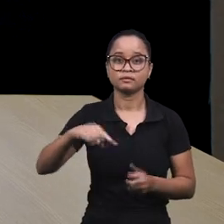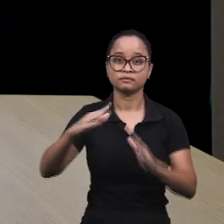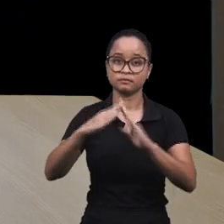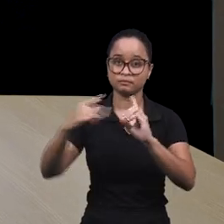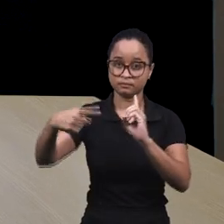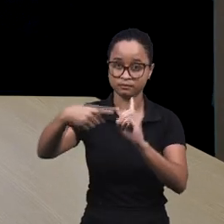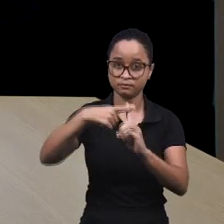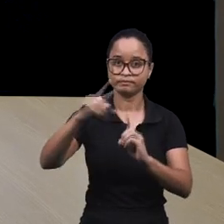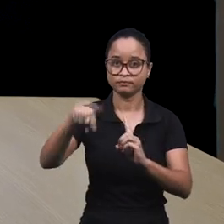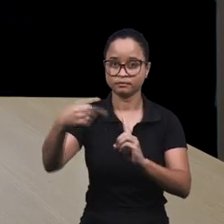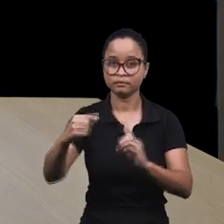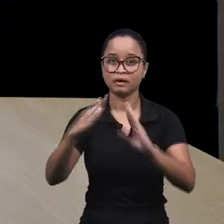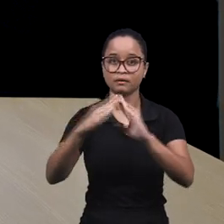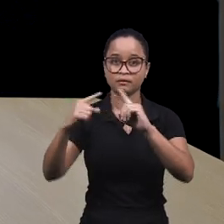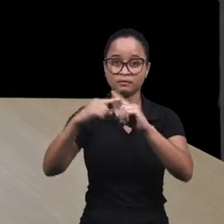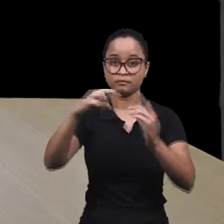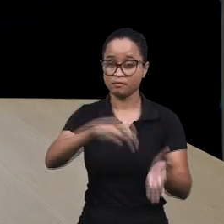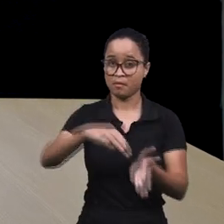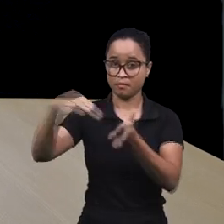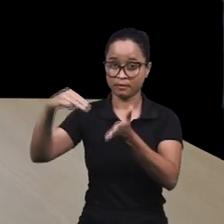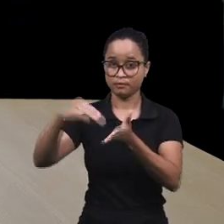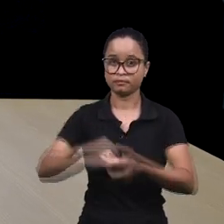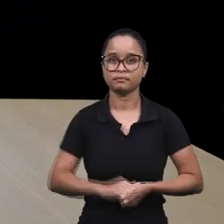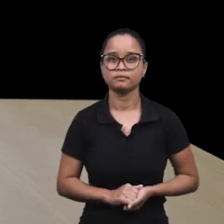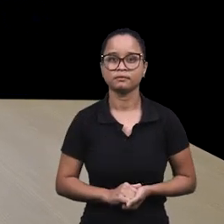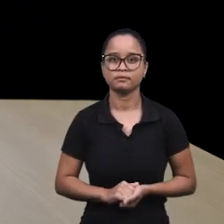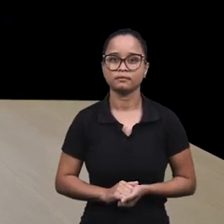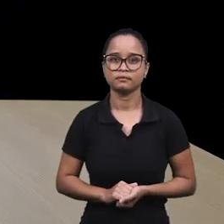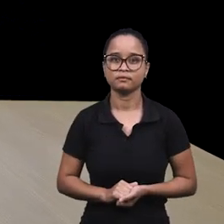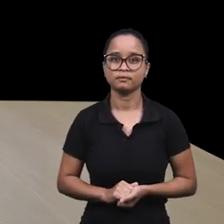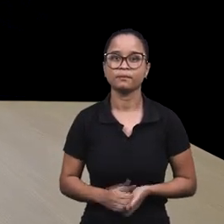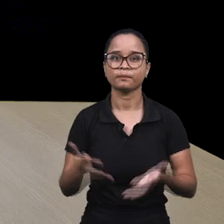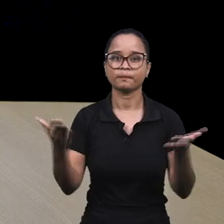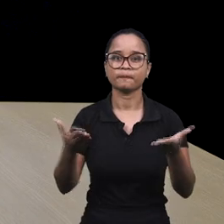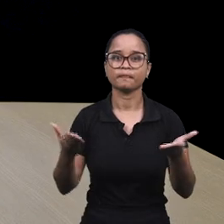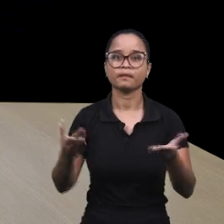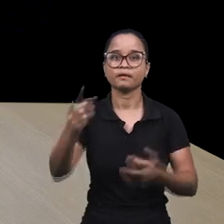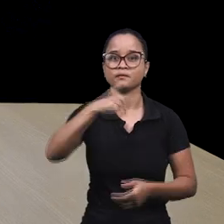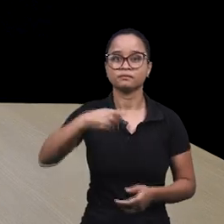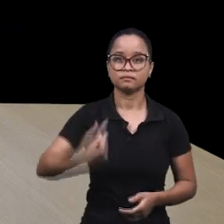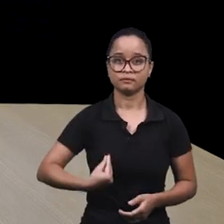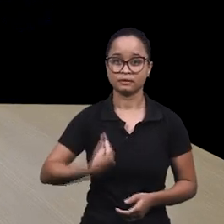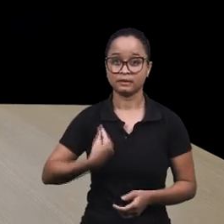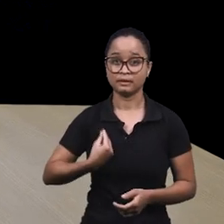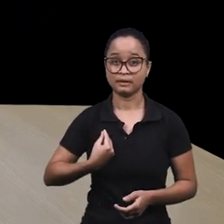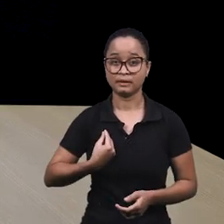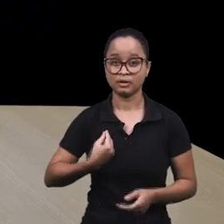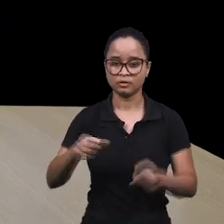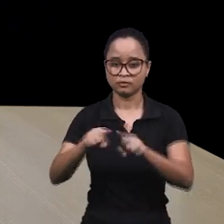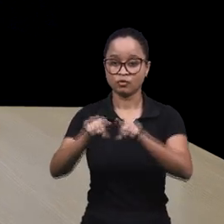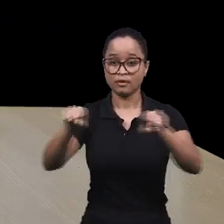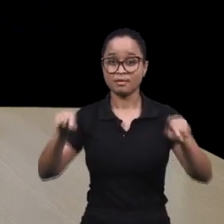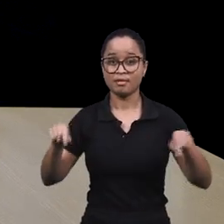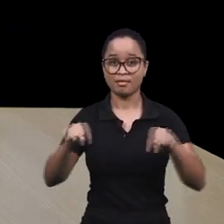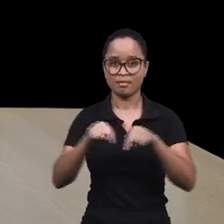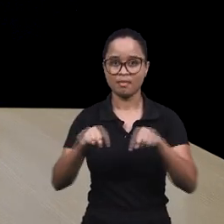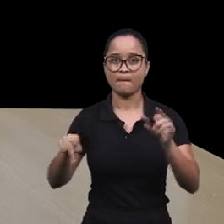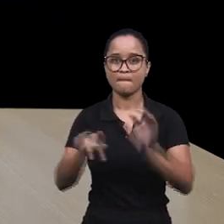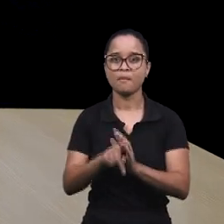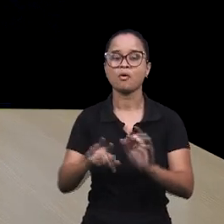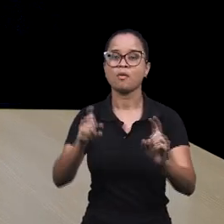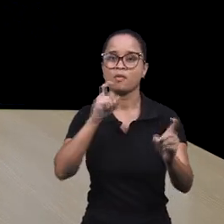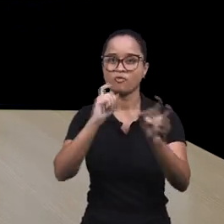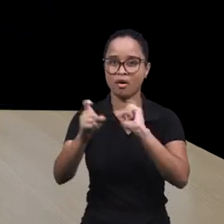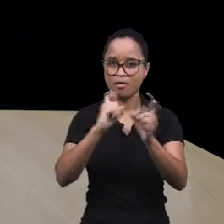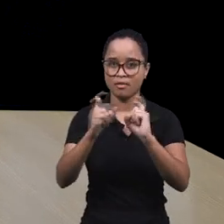nossas igrejas, a Igreja Cristã Maranata. E hoje nós estamos aqui transmitindo da nossa sala de reuniões. Aqui nós